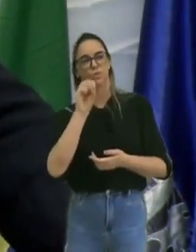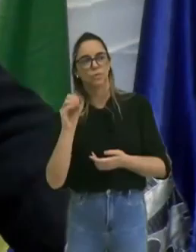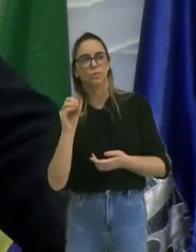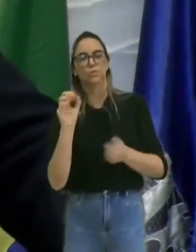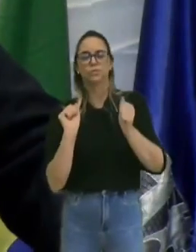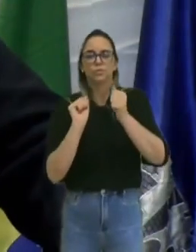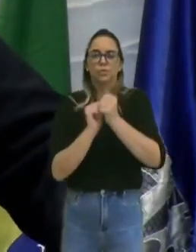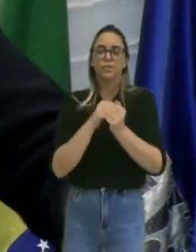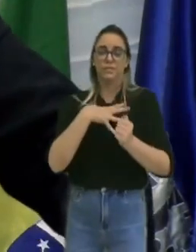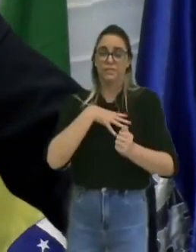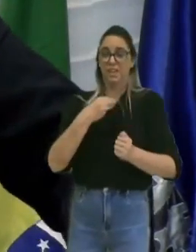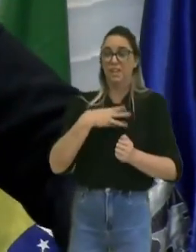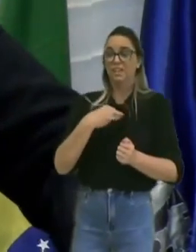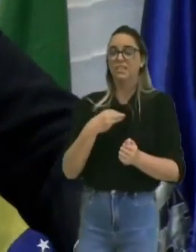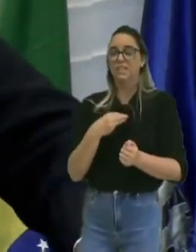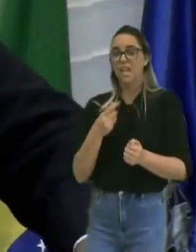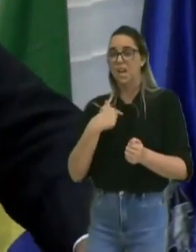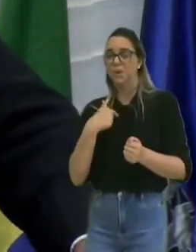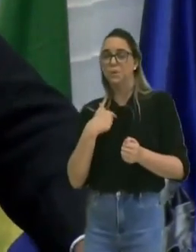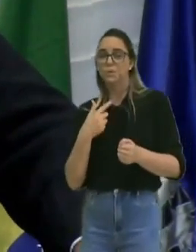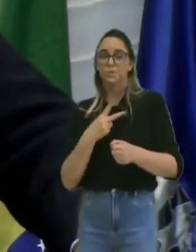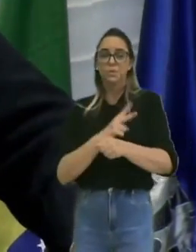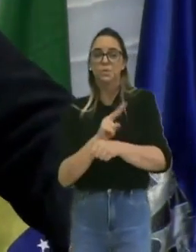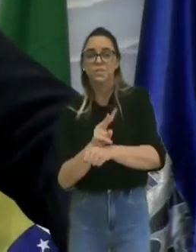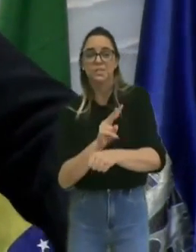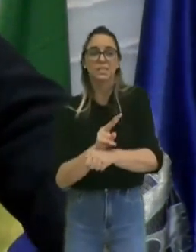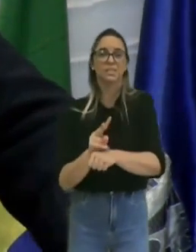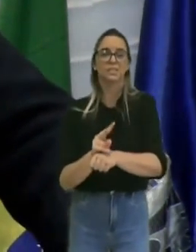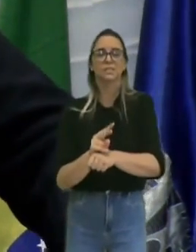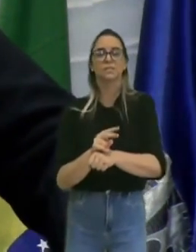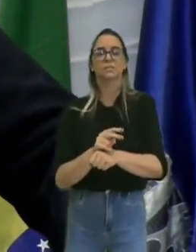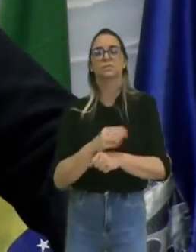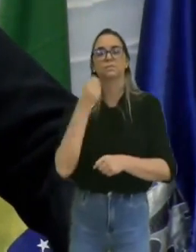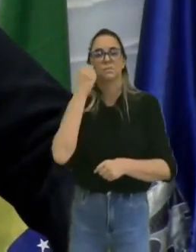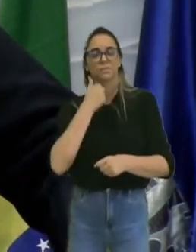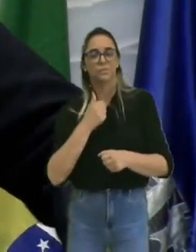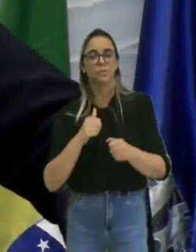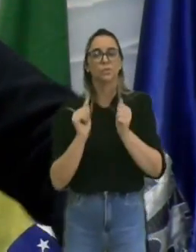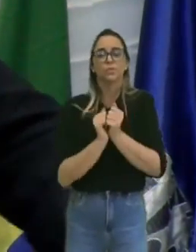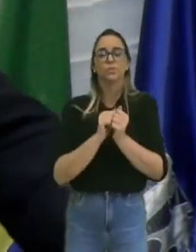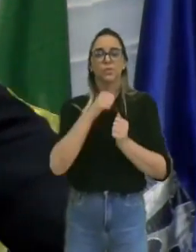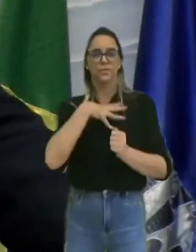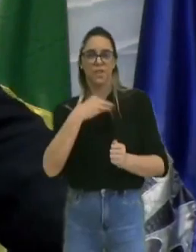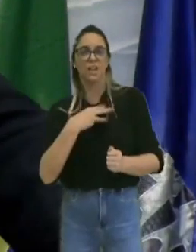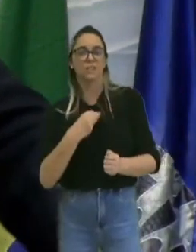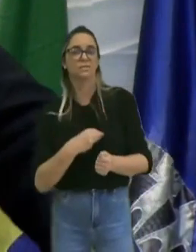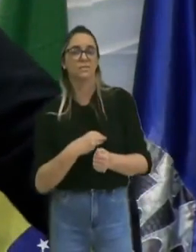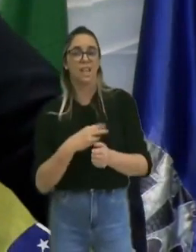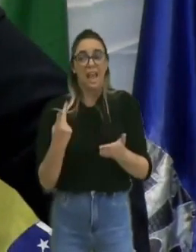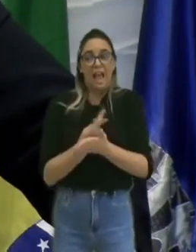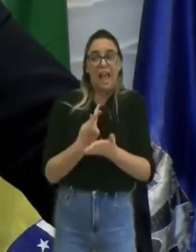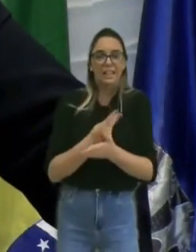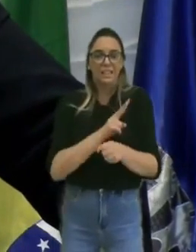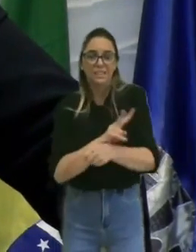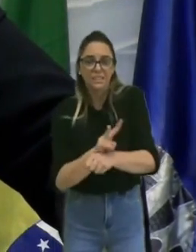Querendo tomar meu mandato? Porque eu não defendo sua safadeza, junto com a sua filha. Eu não defendo as coisas erradas.